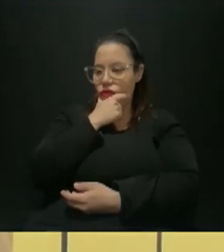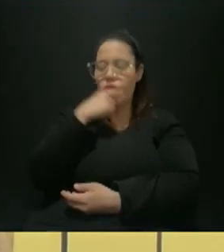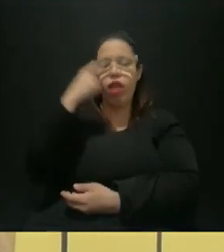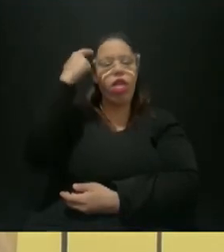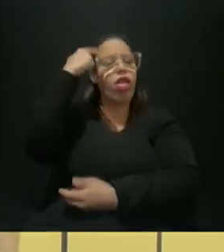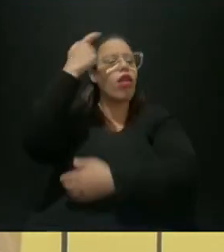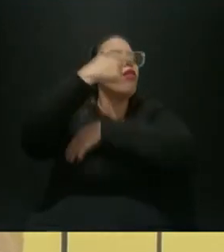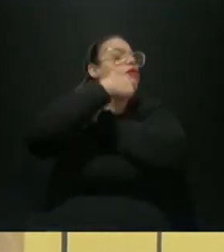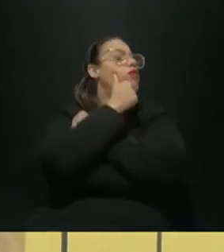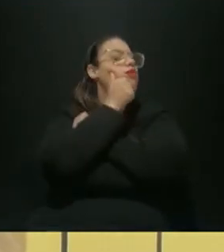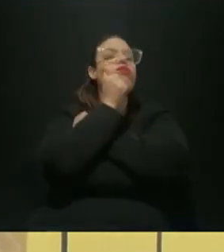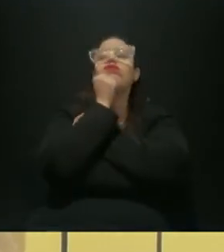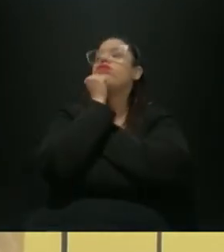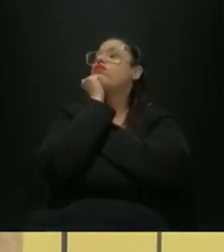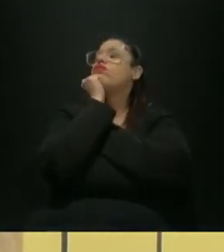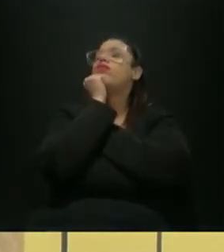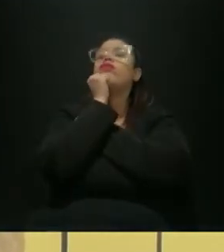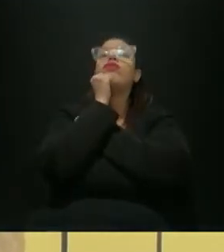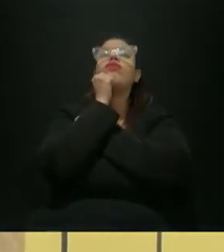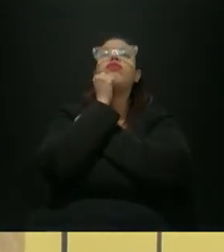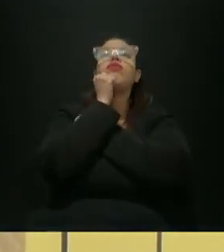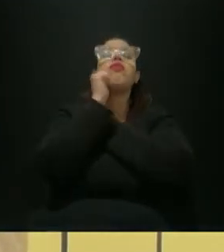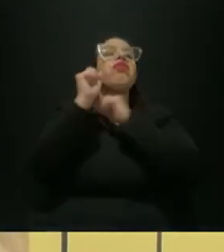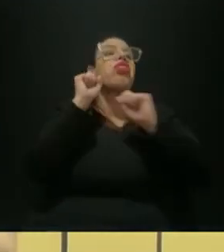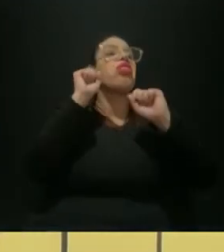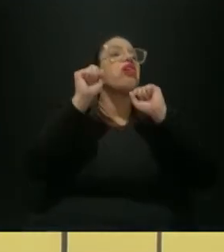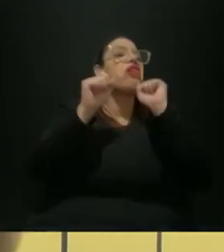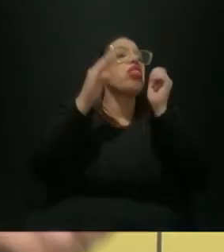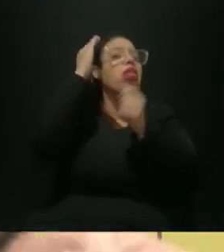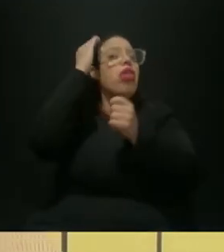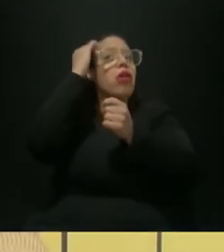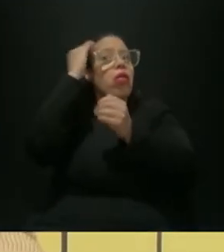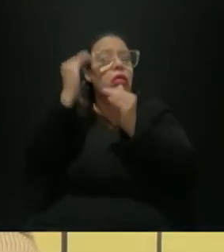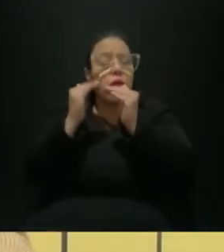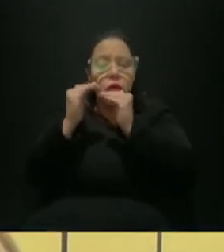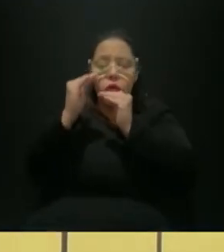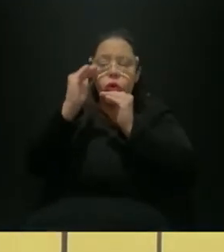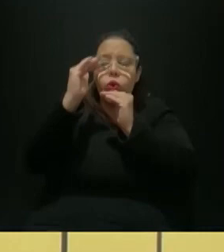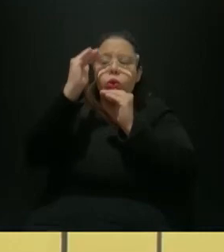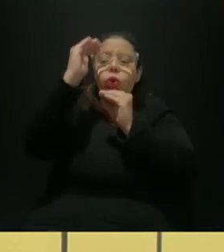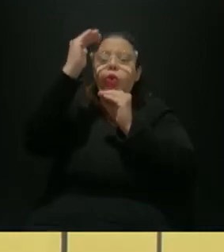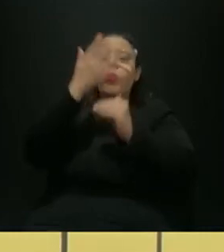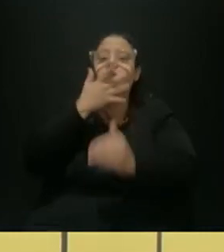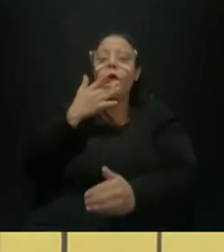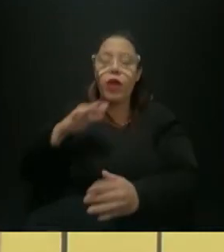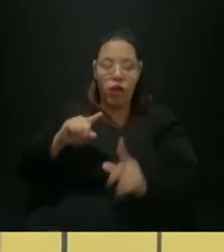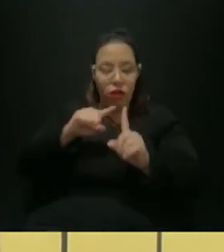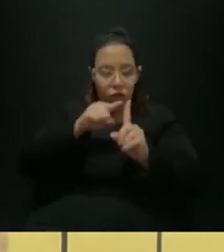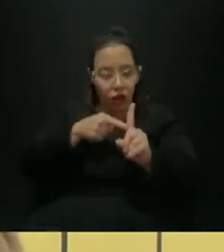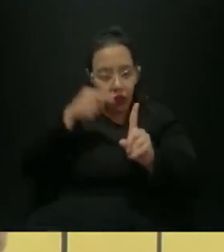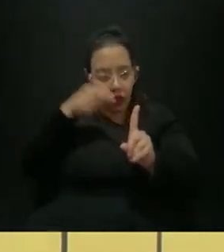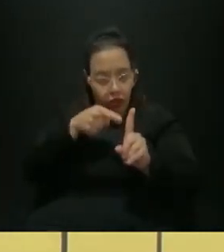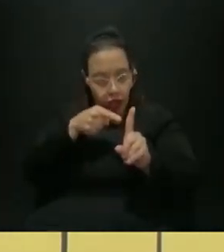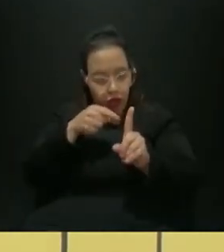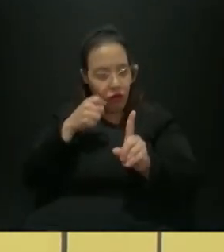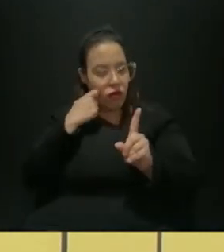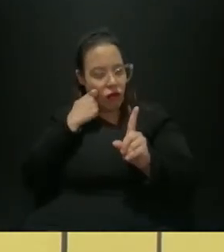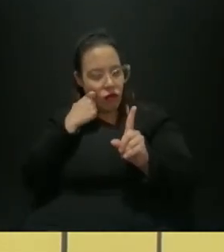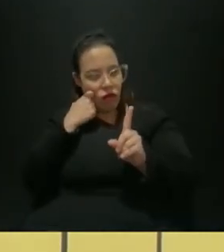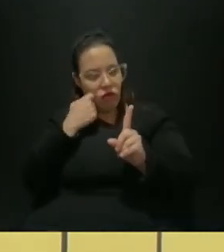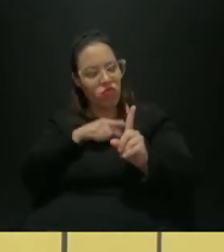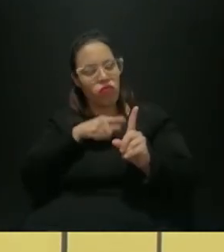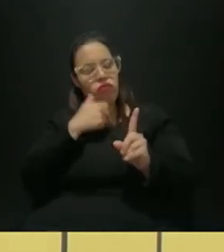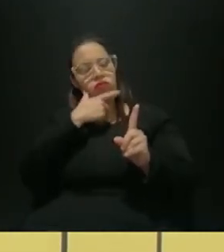tinha que retroagir e começar a entender o desenvolvimento infantil dentro do útero da mãe. Tá. Na relação da família, como é que essa criança é